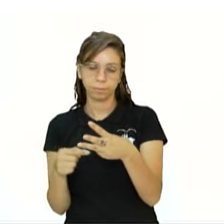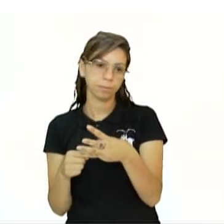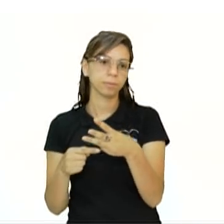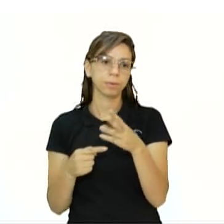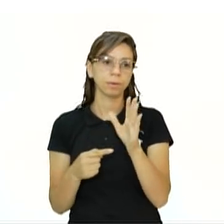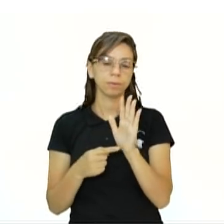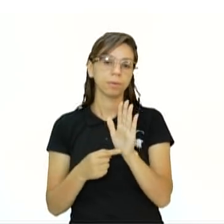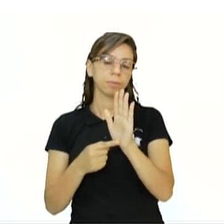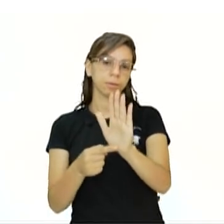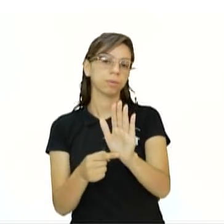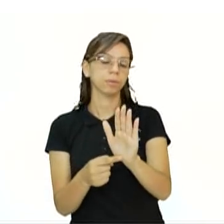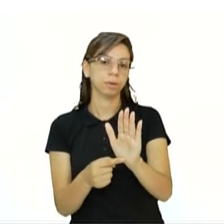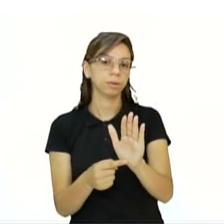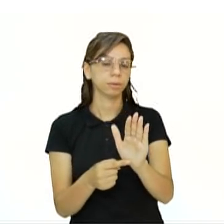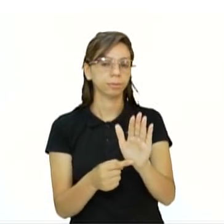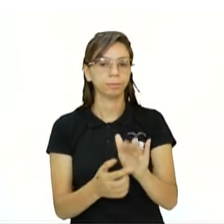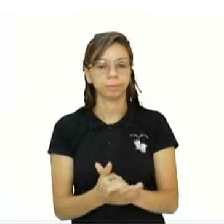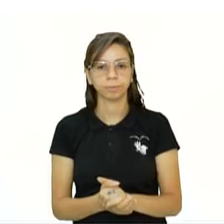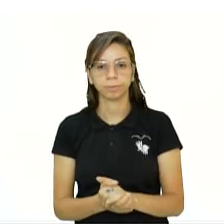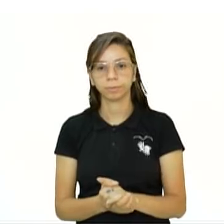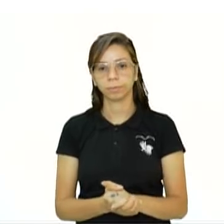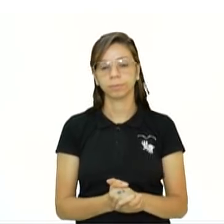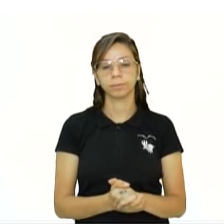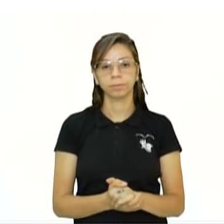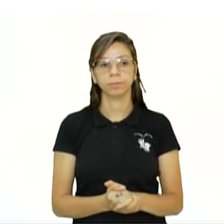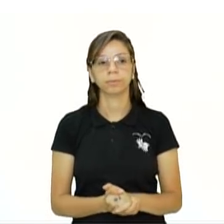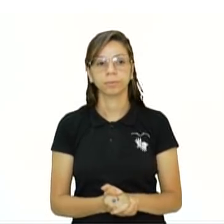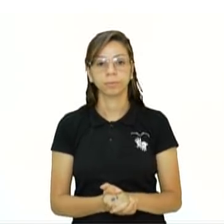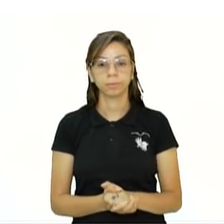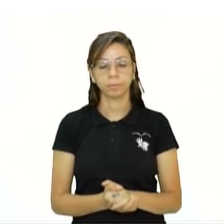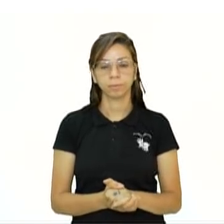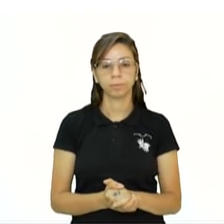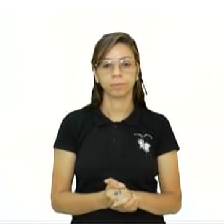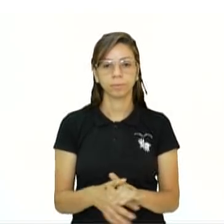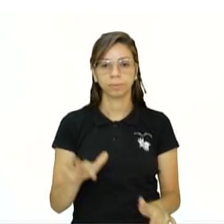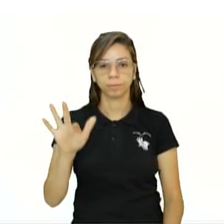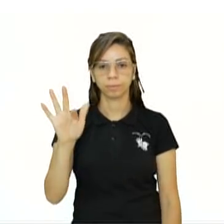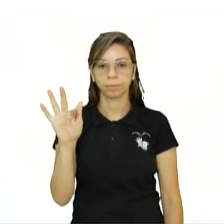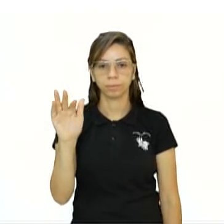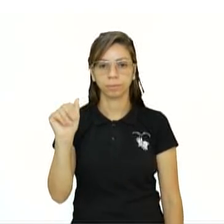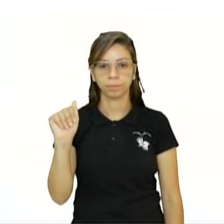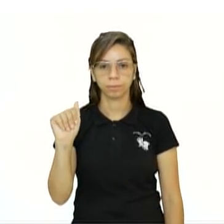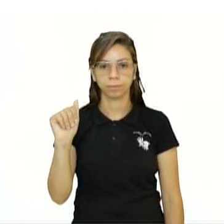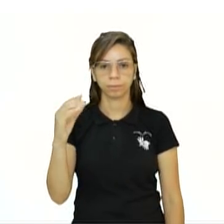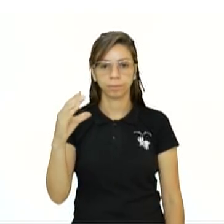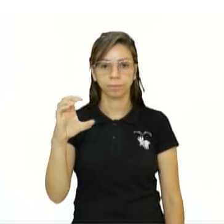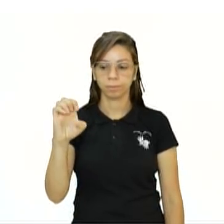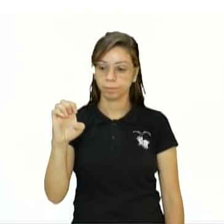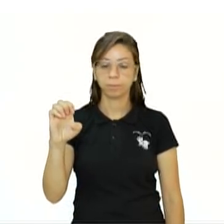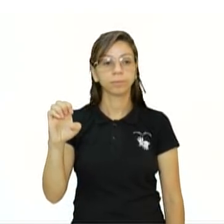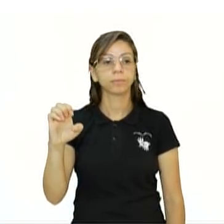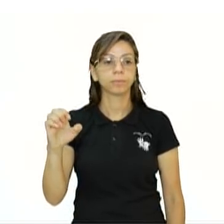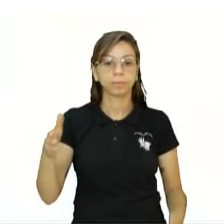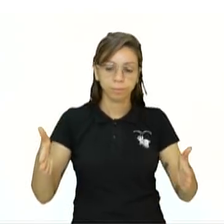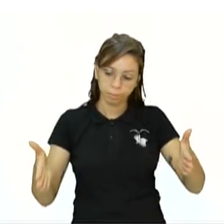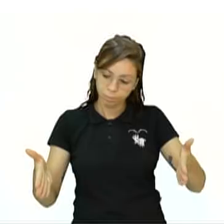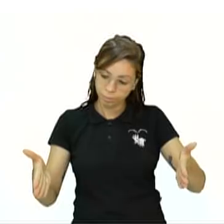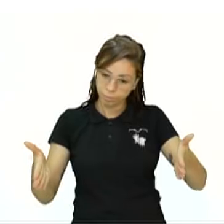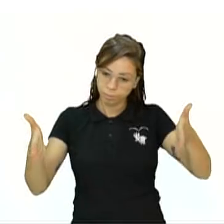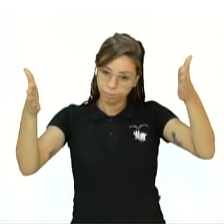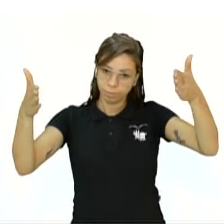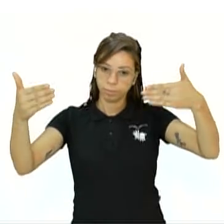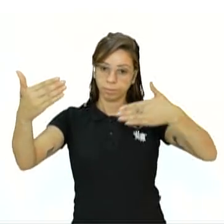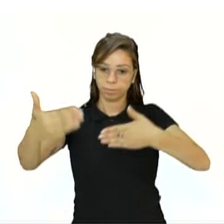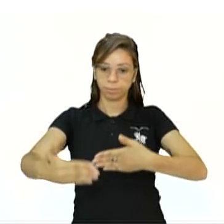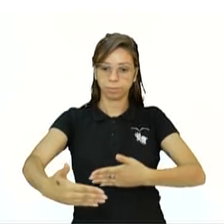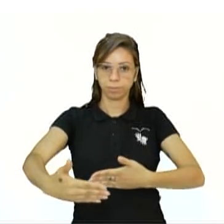para vocês os elementos, tá? No primeiro nós temos a face. Então, a face é a superfície